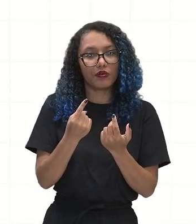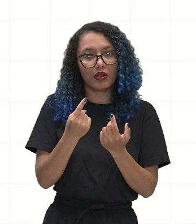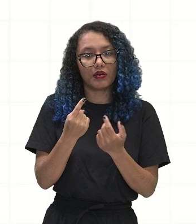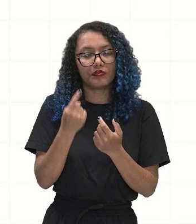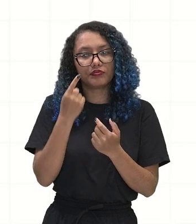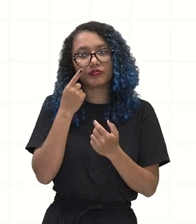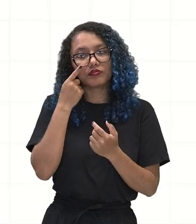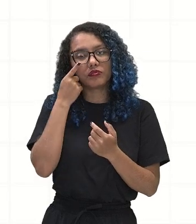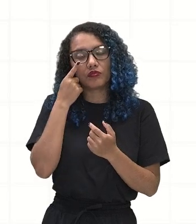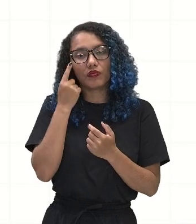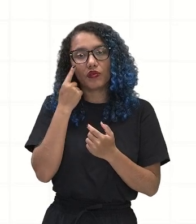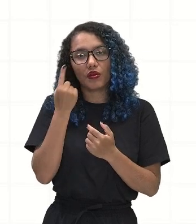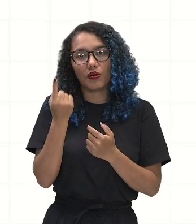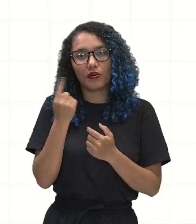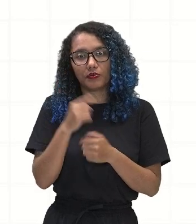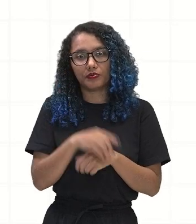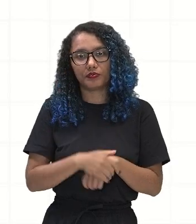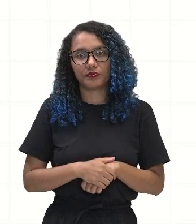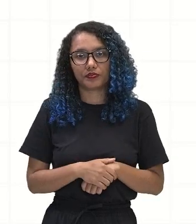5.